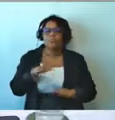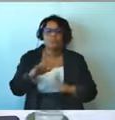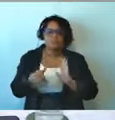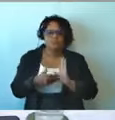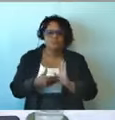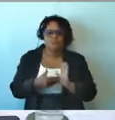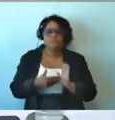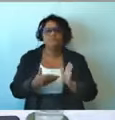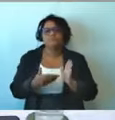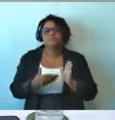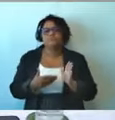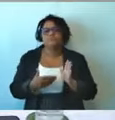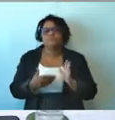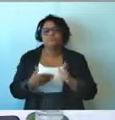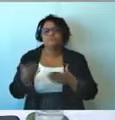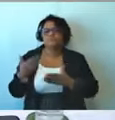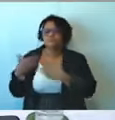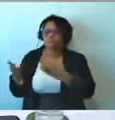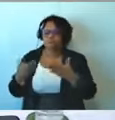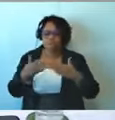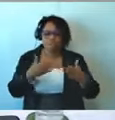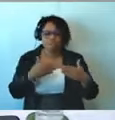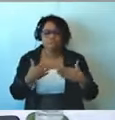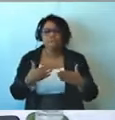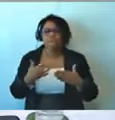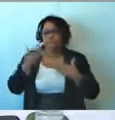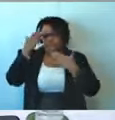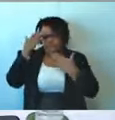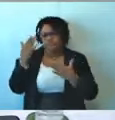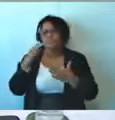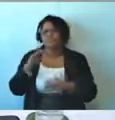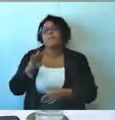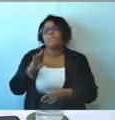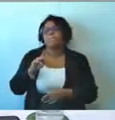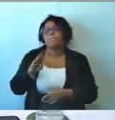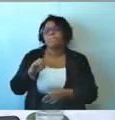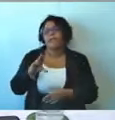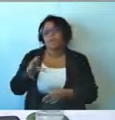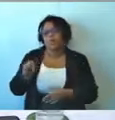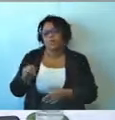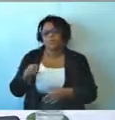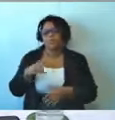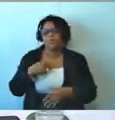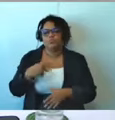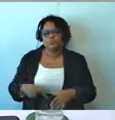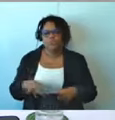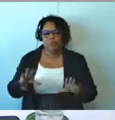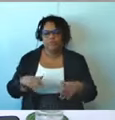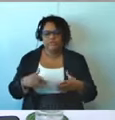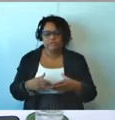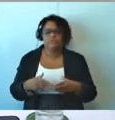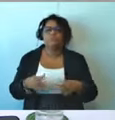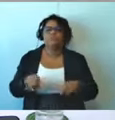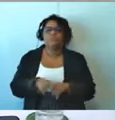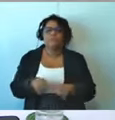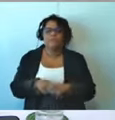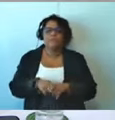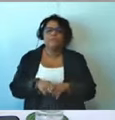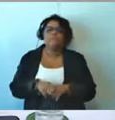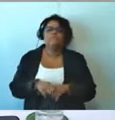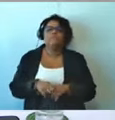essa interlocução. Braulio, por estar presidindo a comissão e ter destinado todas essas